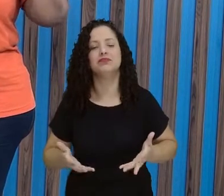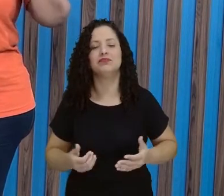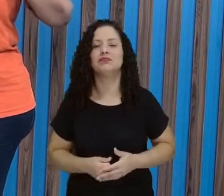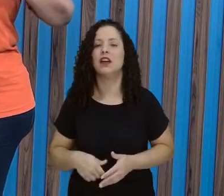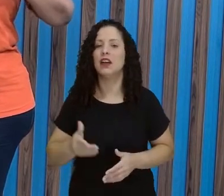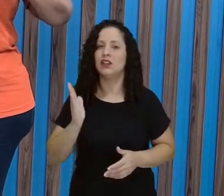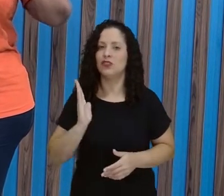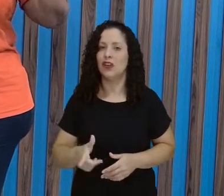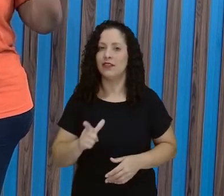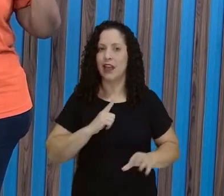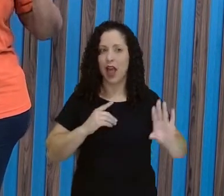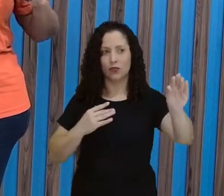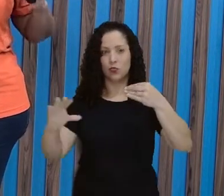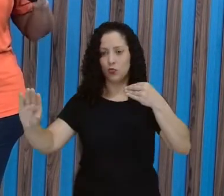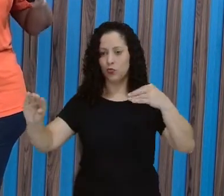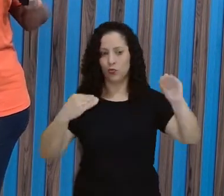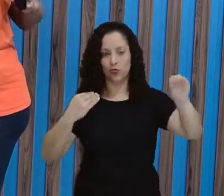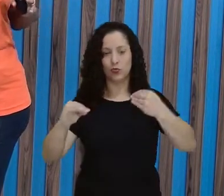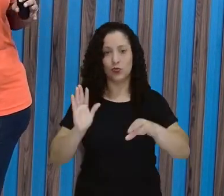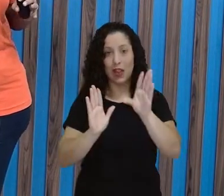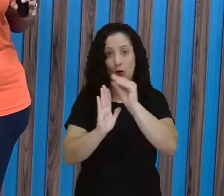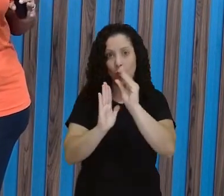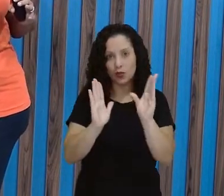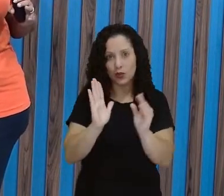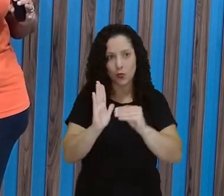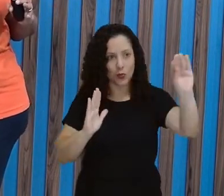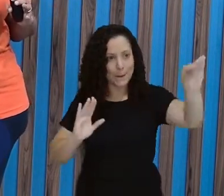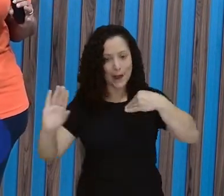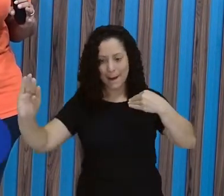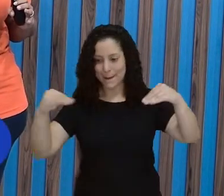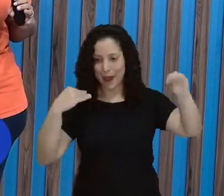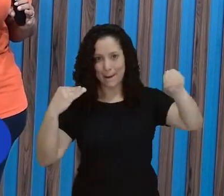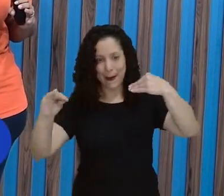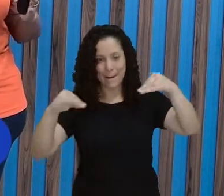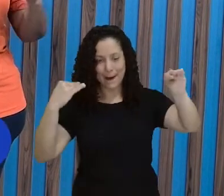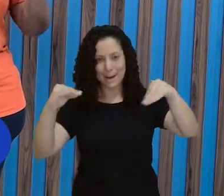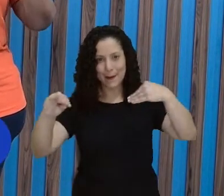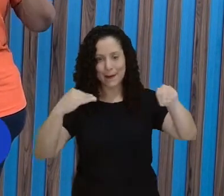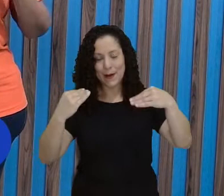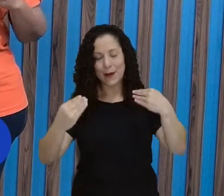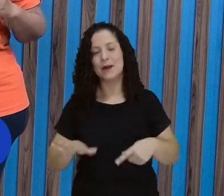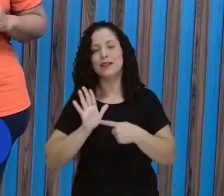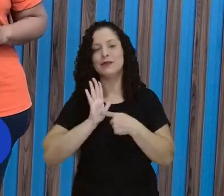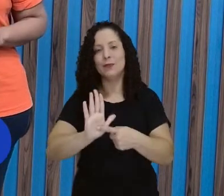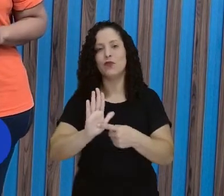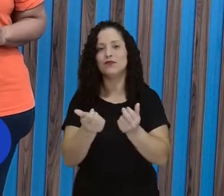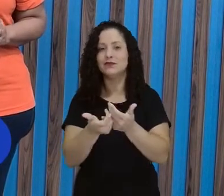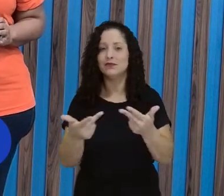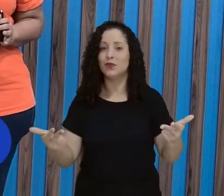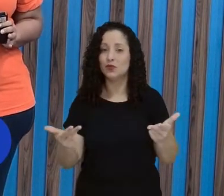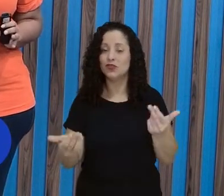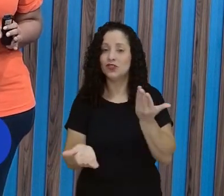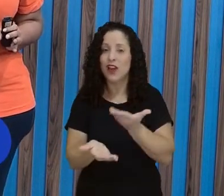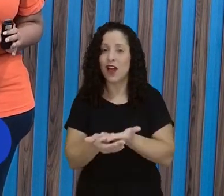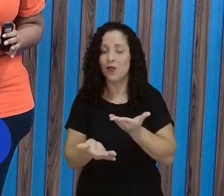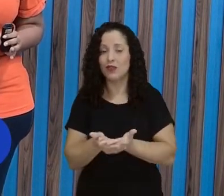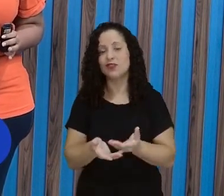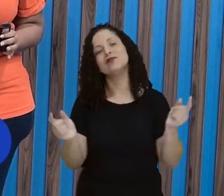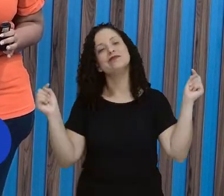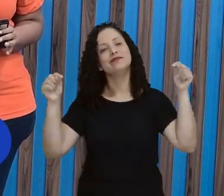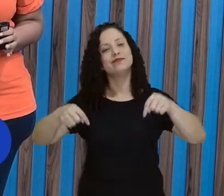recebendo materiais via professor Clécio e trazendo algumas coisas aqui para as aulas